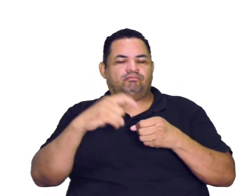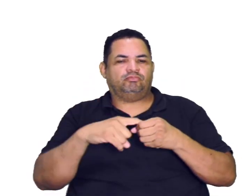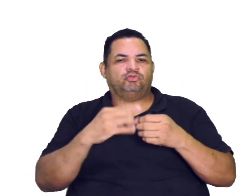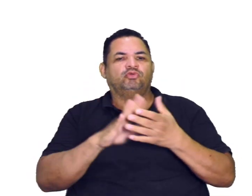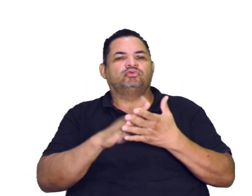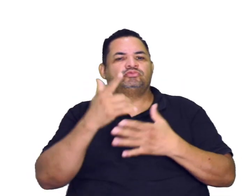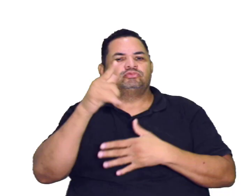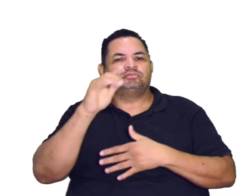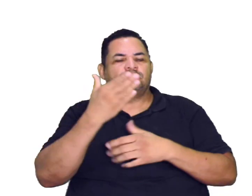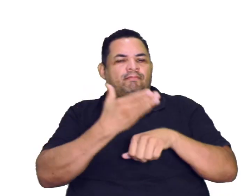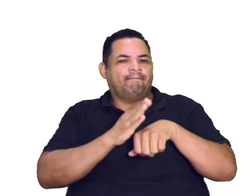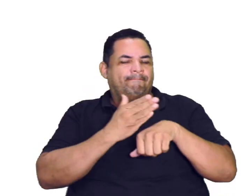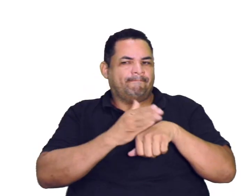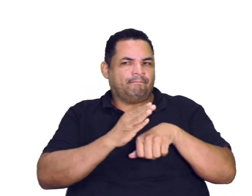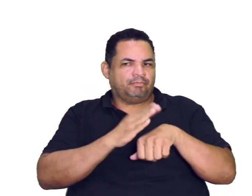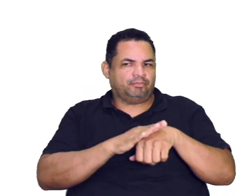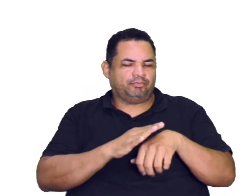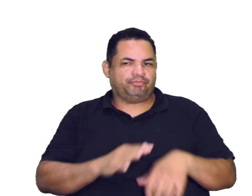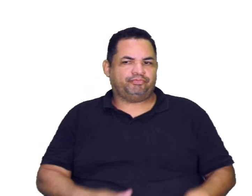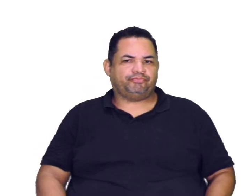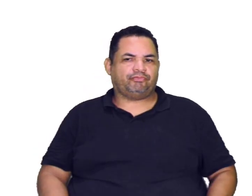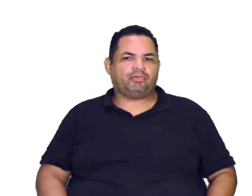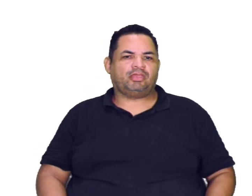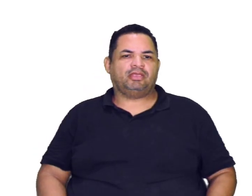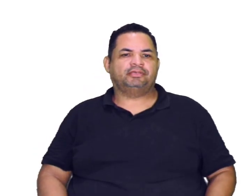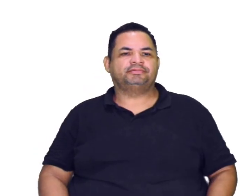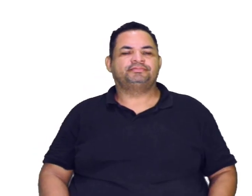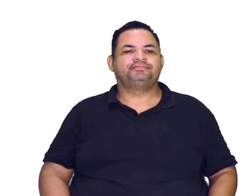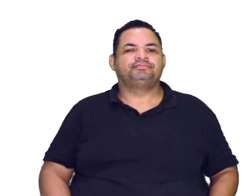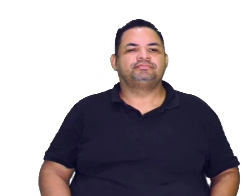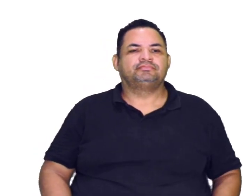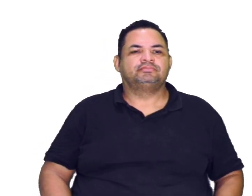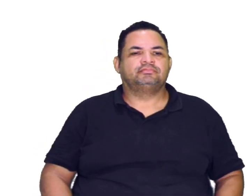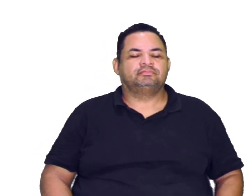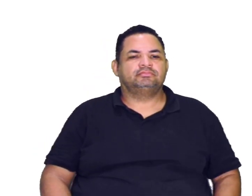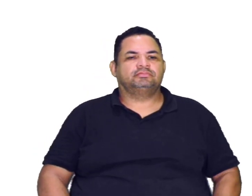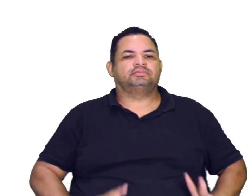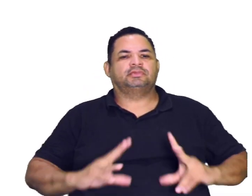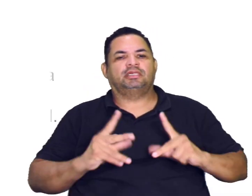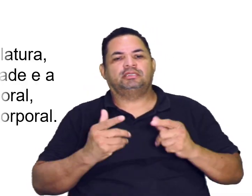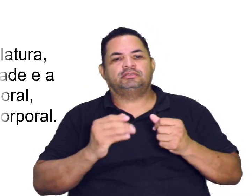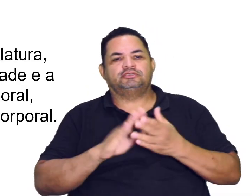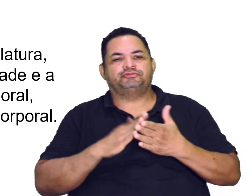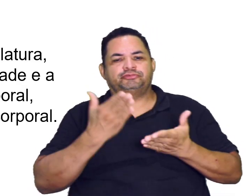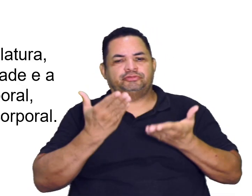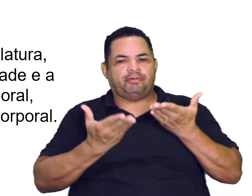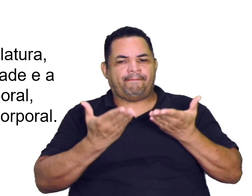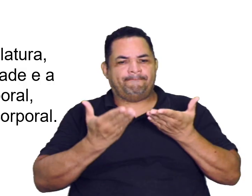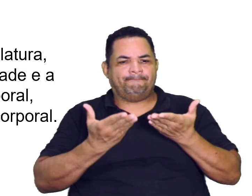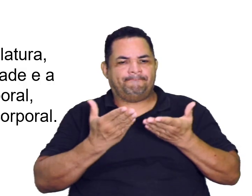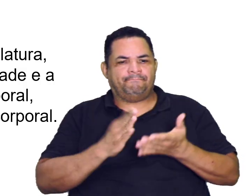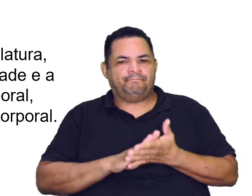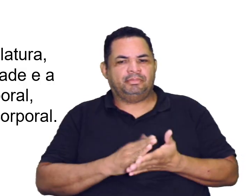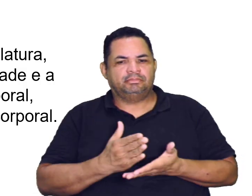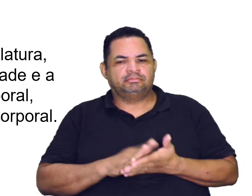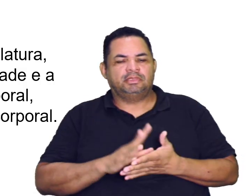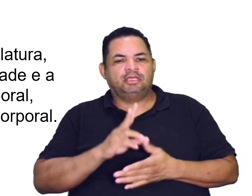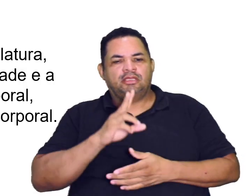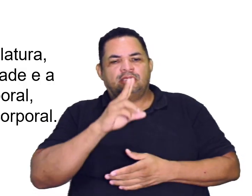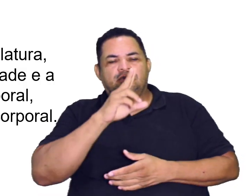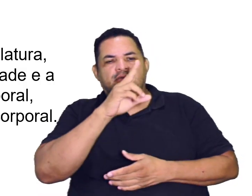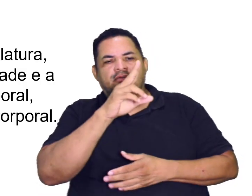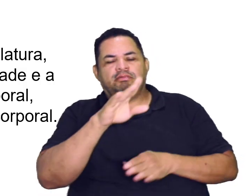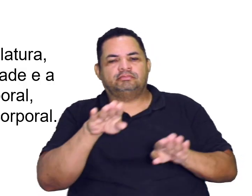da musculação. Além de aliviar a sobrecarga que a gente tem todo dia, né?